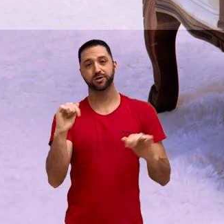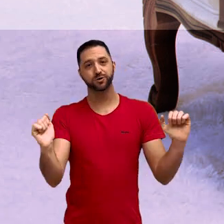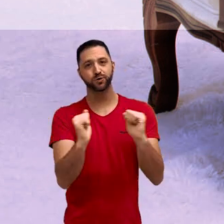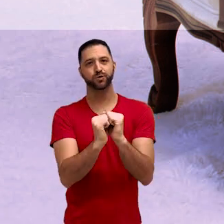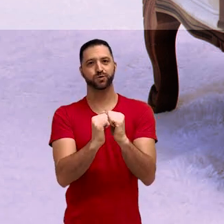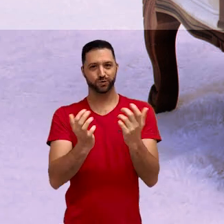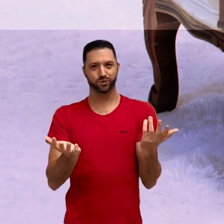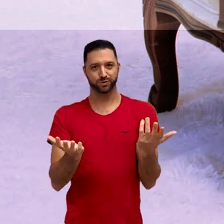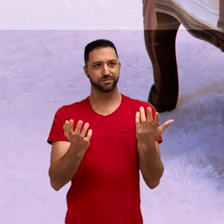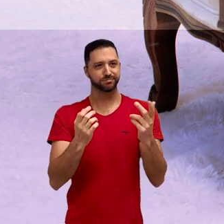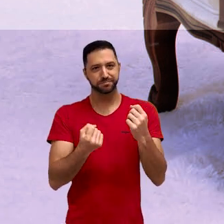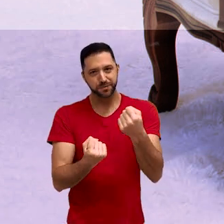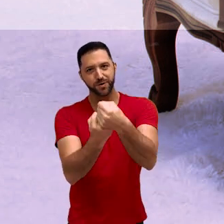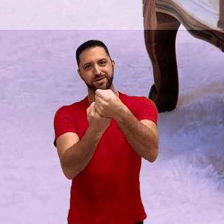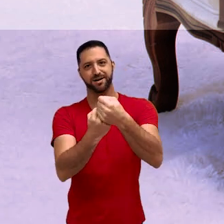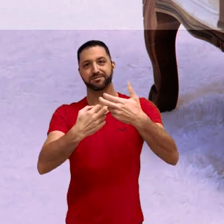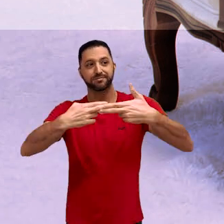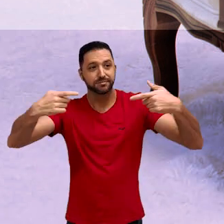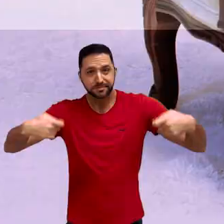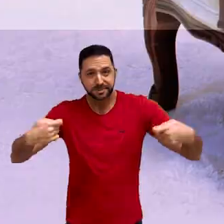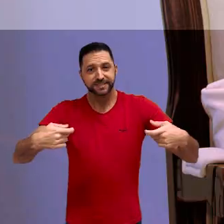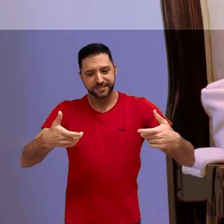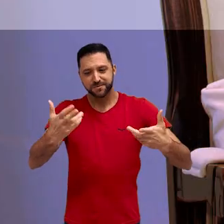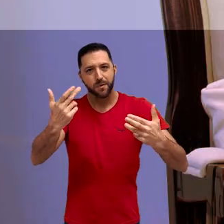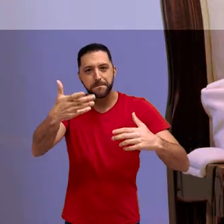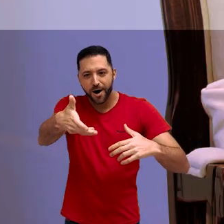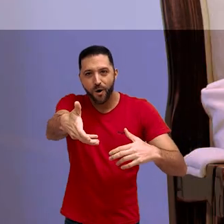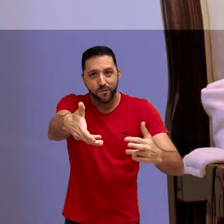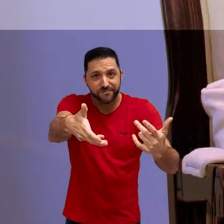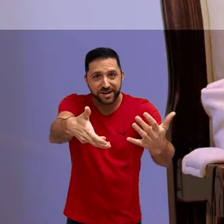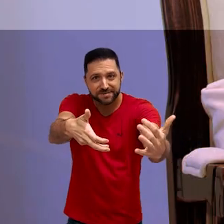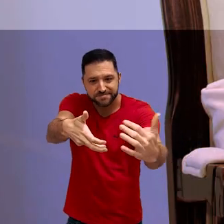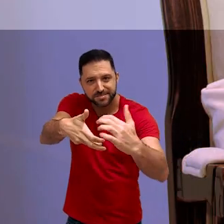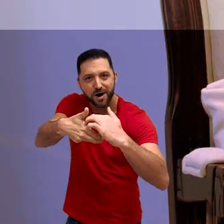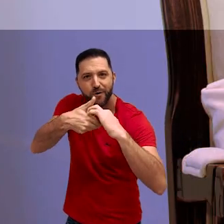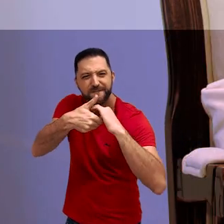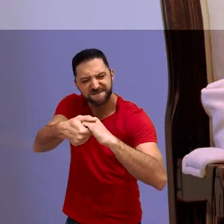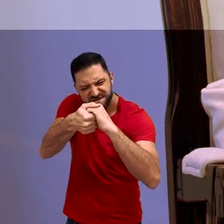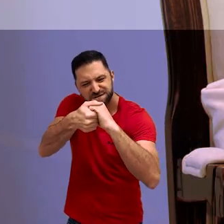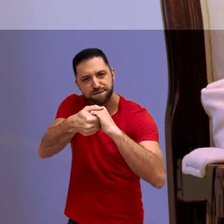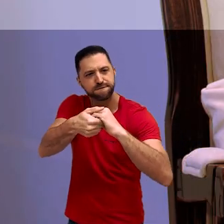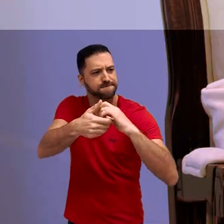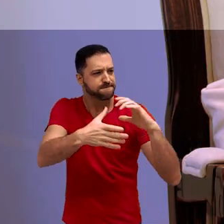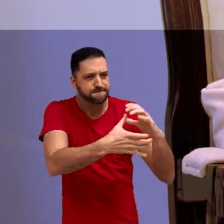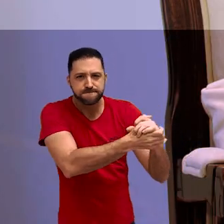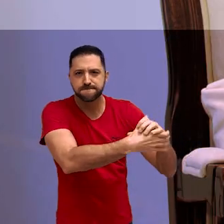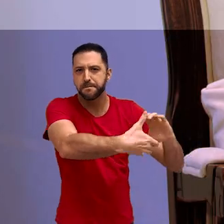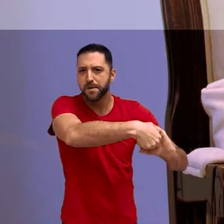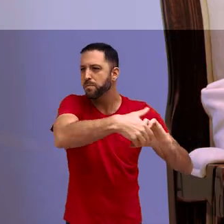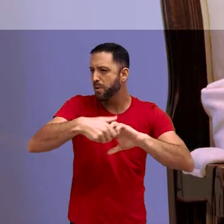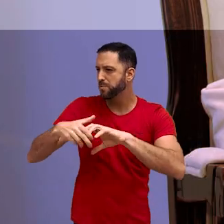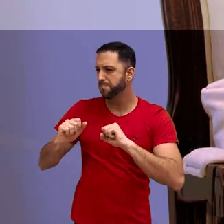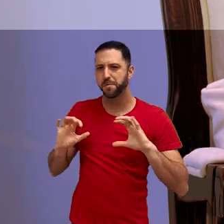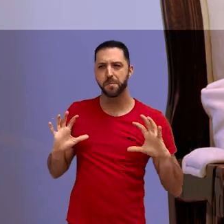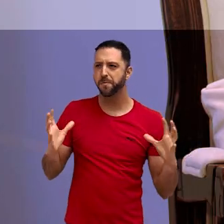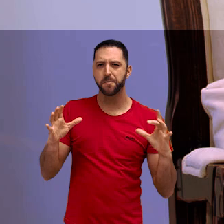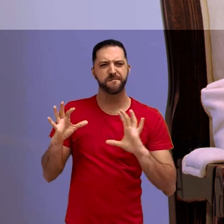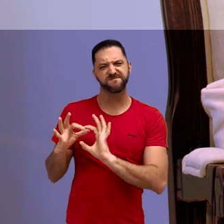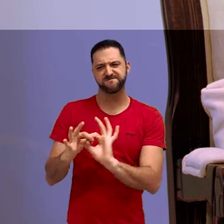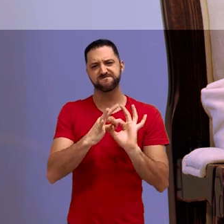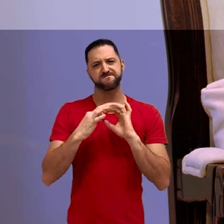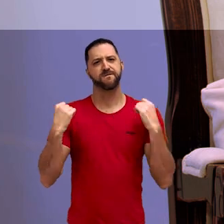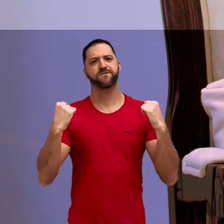nos permitir dar a mão, nós vamos dar sempre a mão para você. E quando nós nos unimos, isso cria uma força. Mulher,